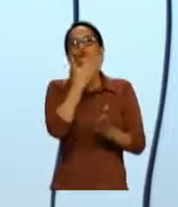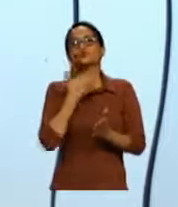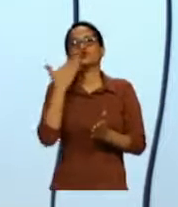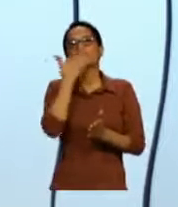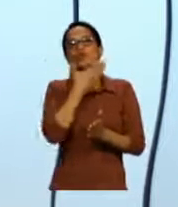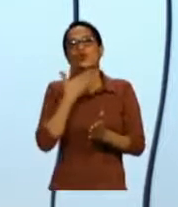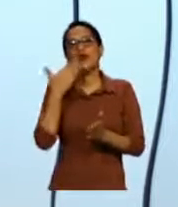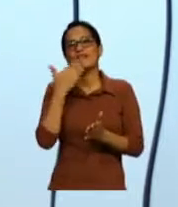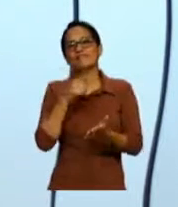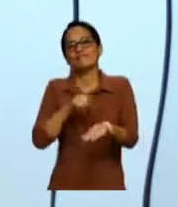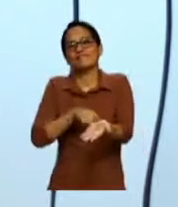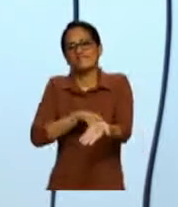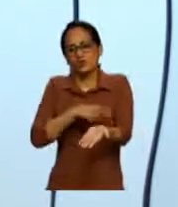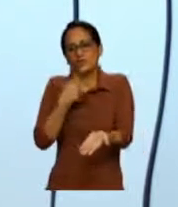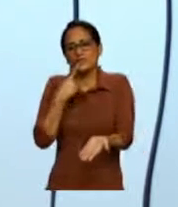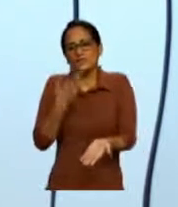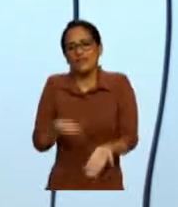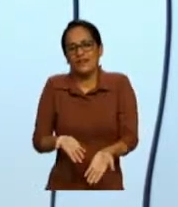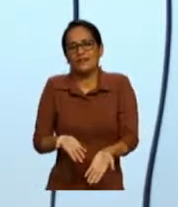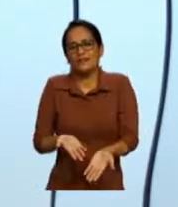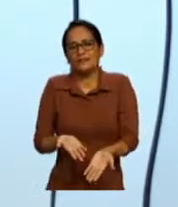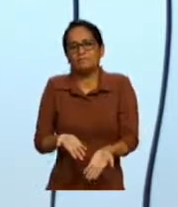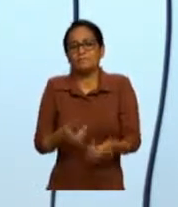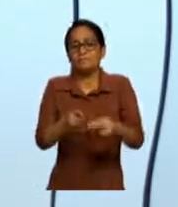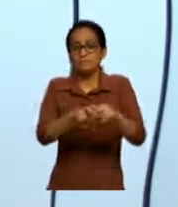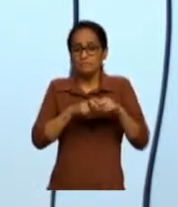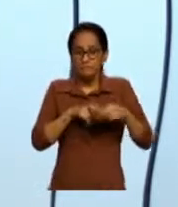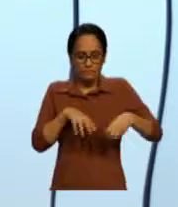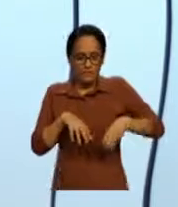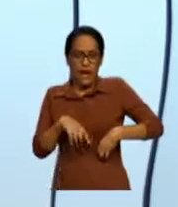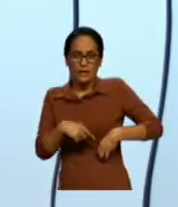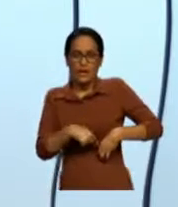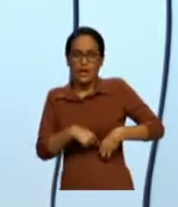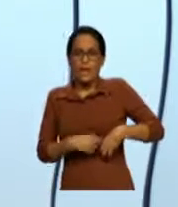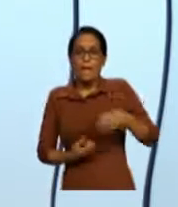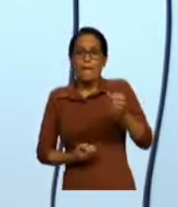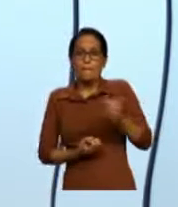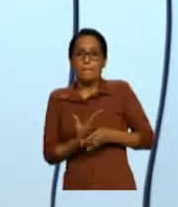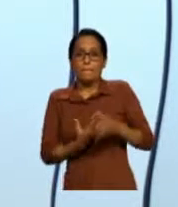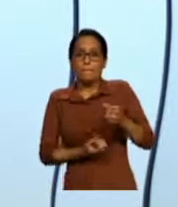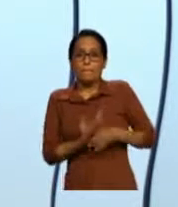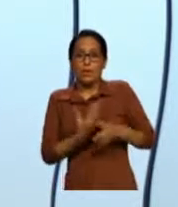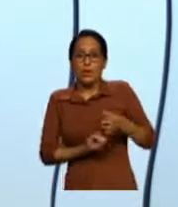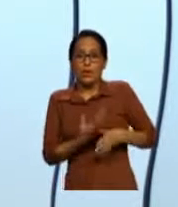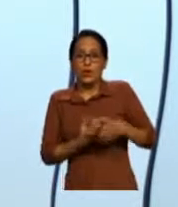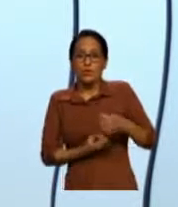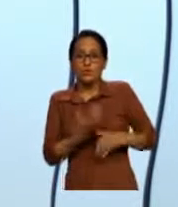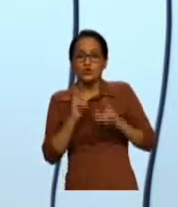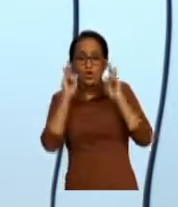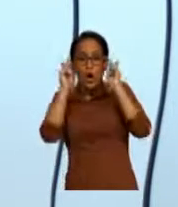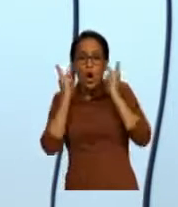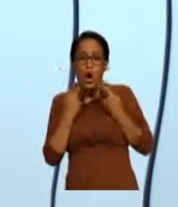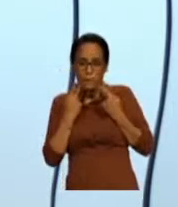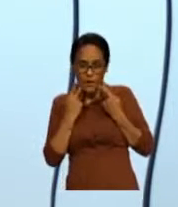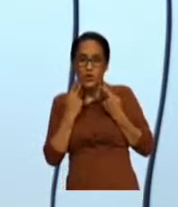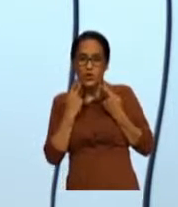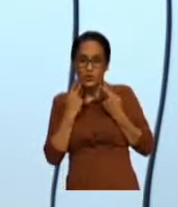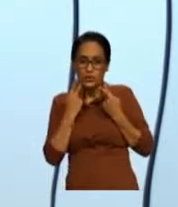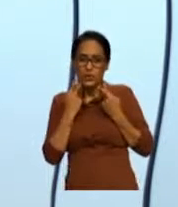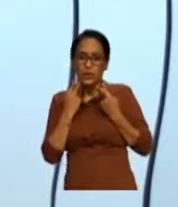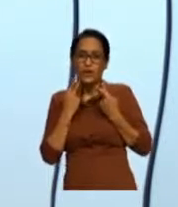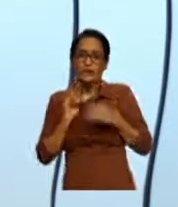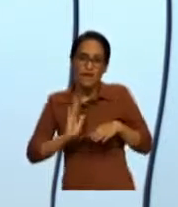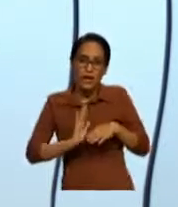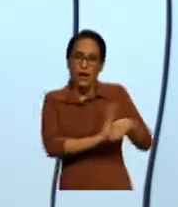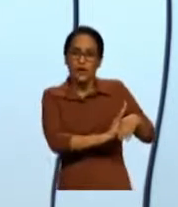Feito isso, então, o nosso pâncreas vai produzir glucagon. Esse glucagon vai fazer com que o